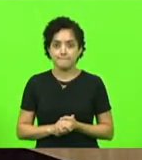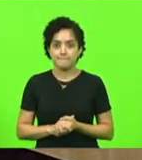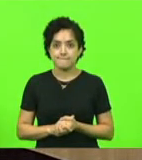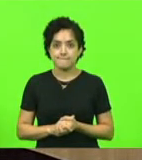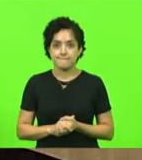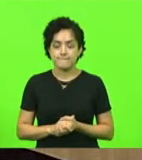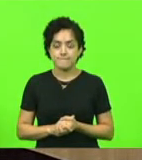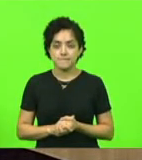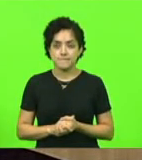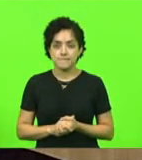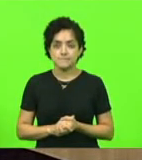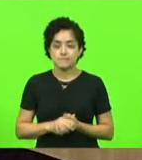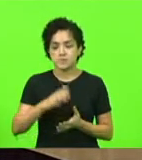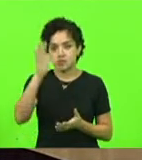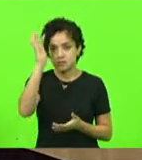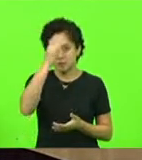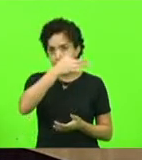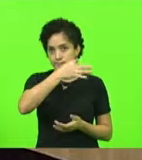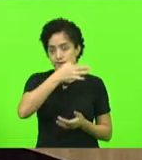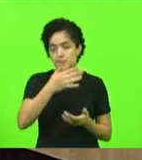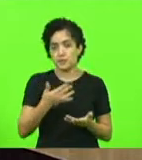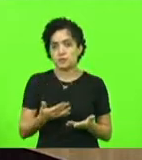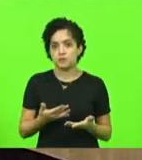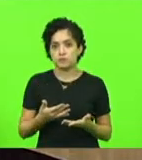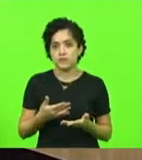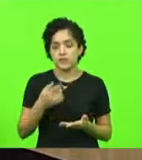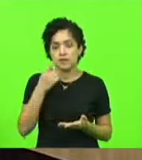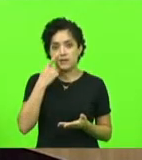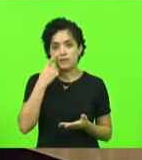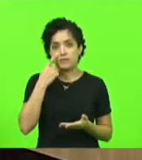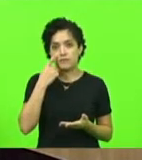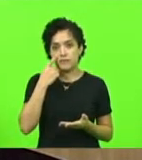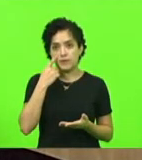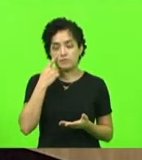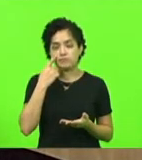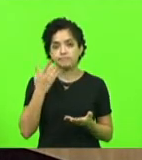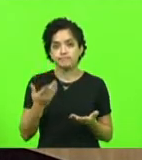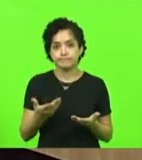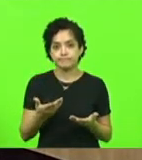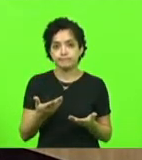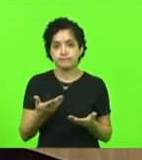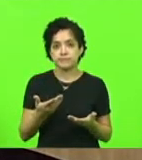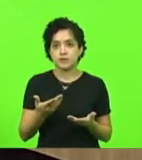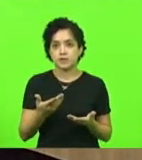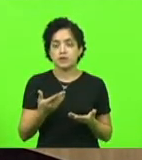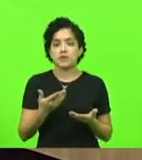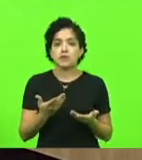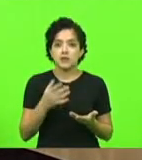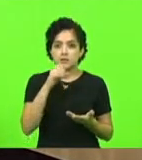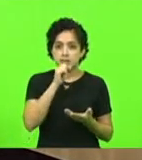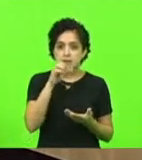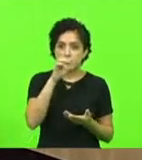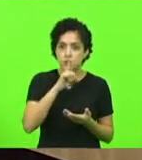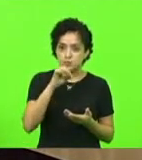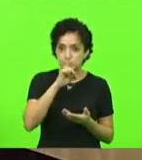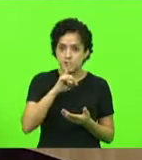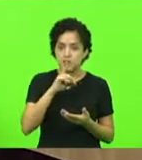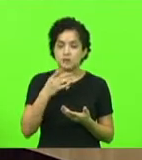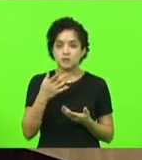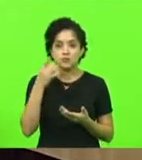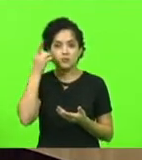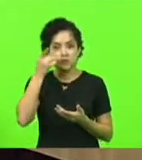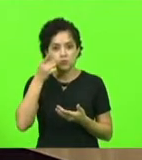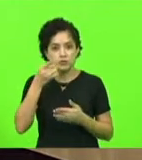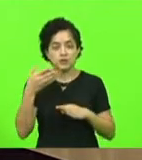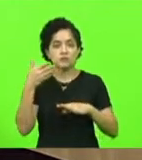Fabiano, a gente ver a grandeza que é, aos finais de semana, os deputados andarem pelas suas regiões,